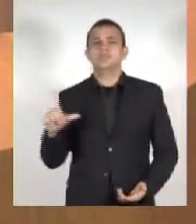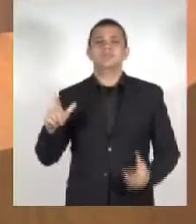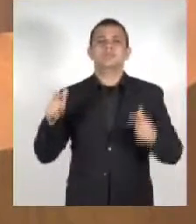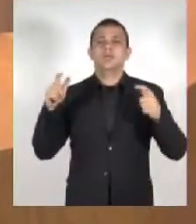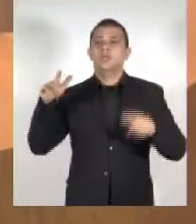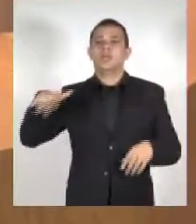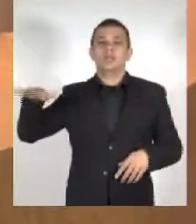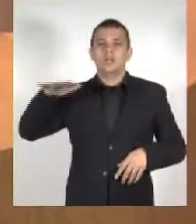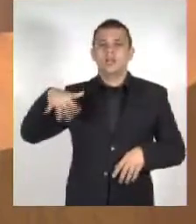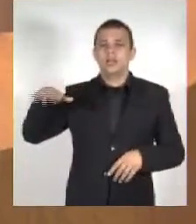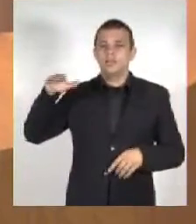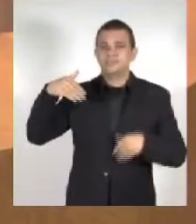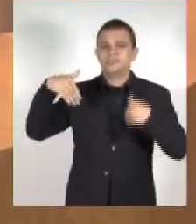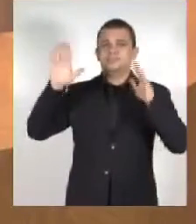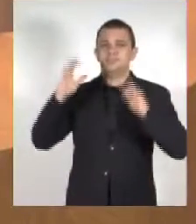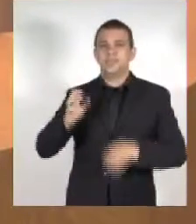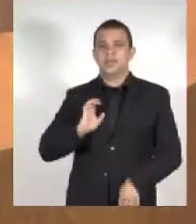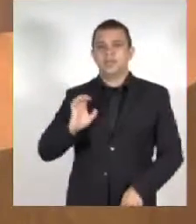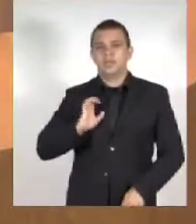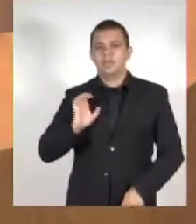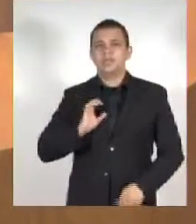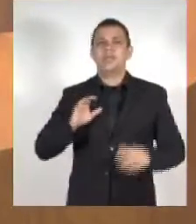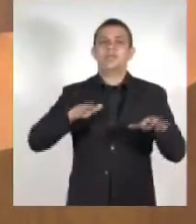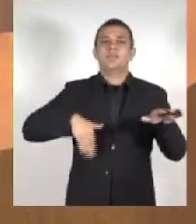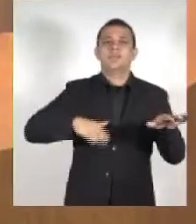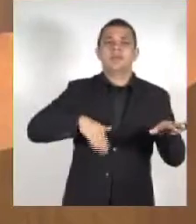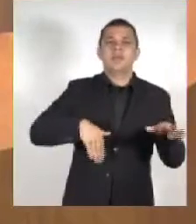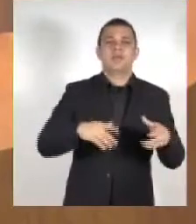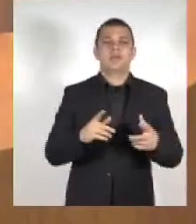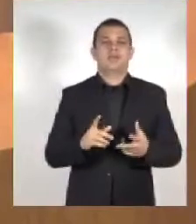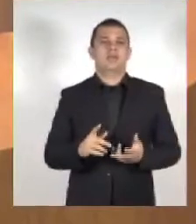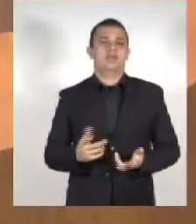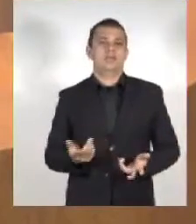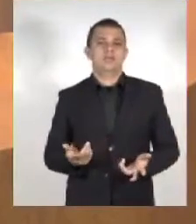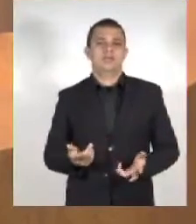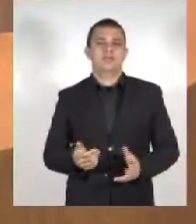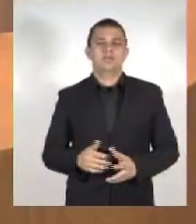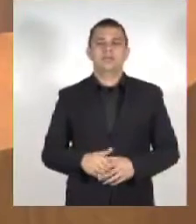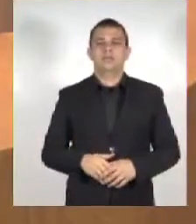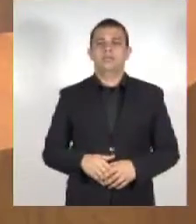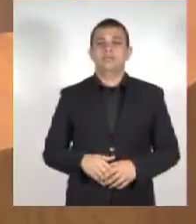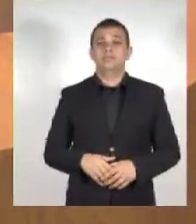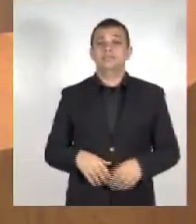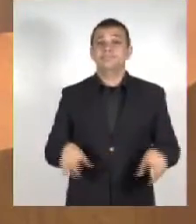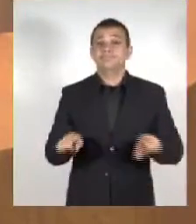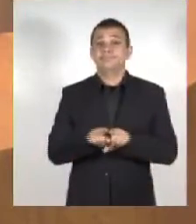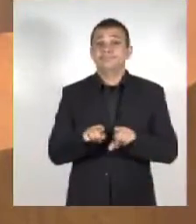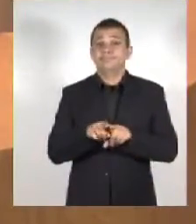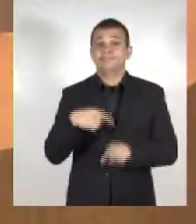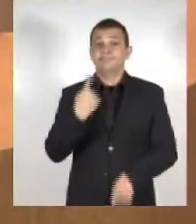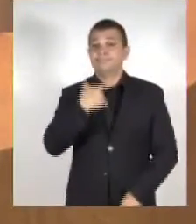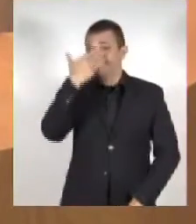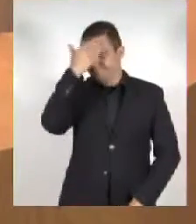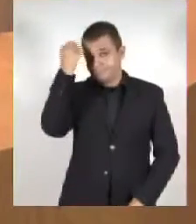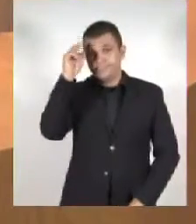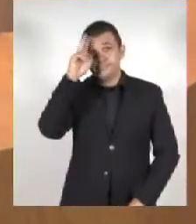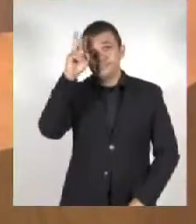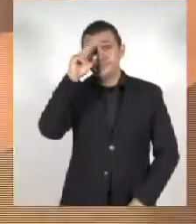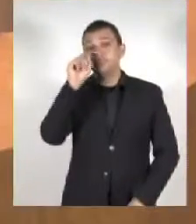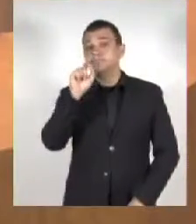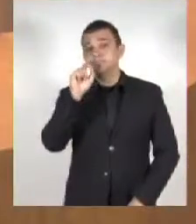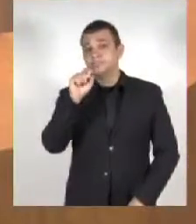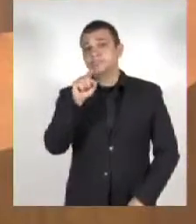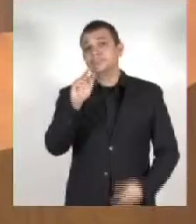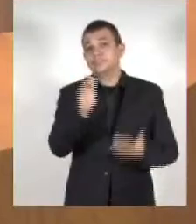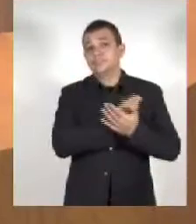nobre, a uma São Luís das praias. E muitos de nós esquecemos de fazer referência a